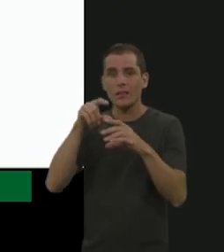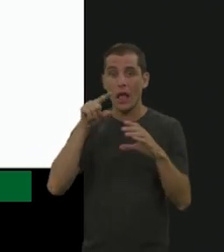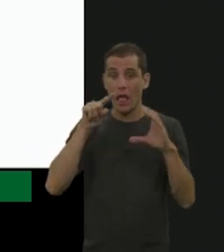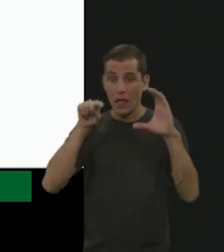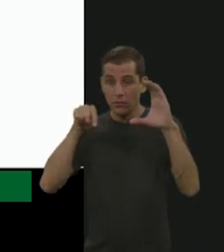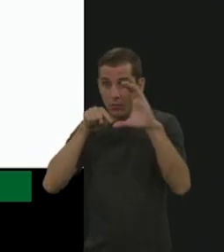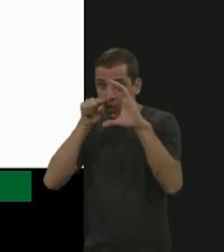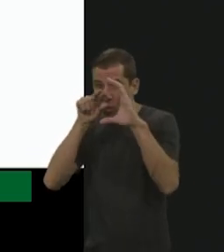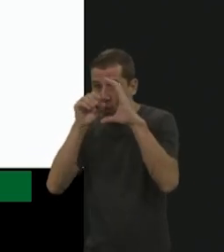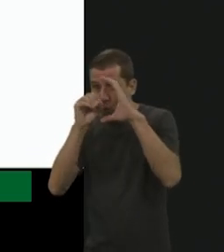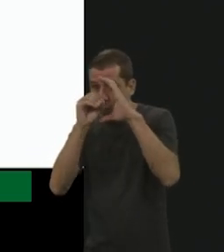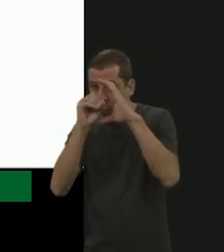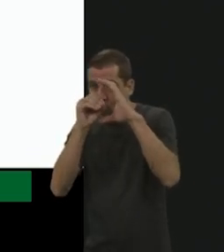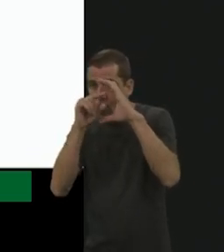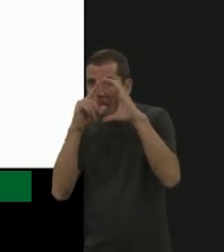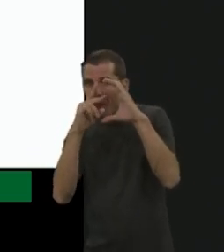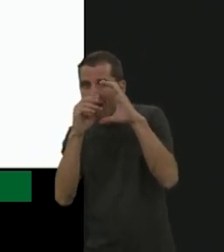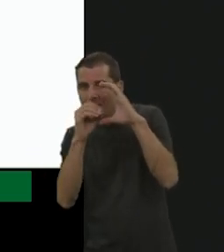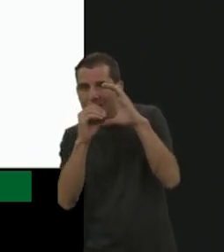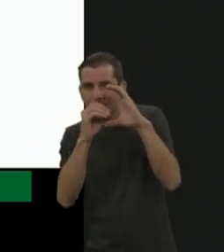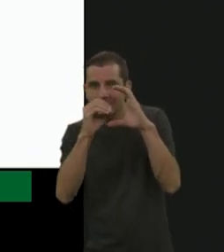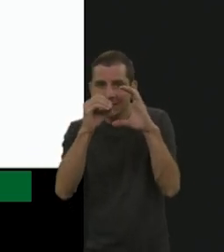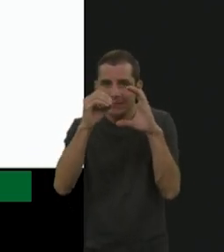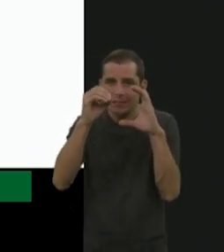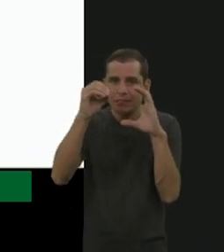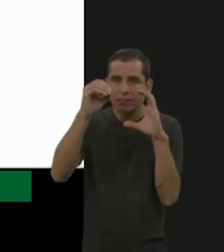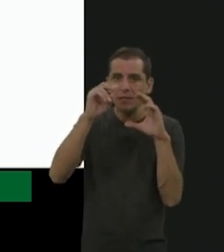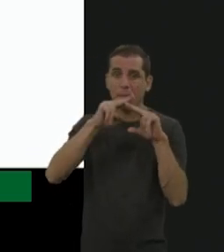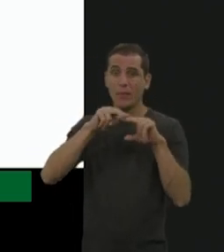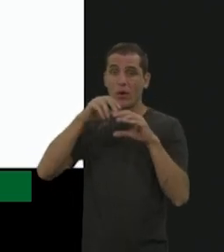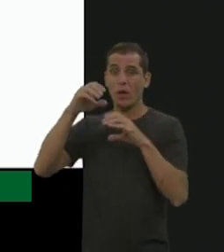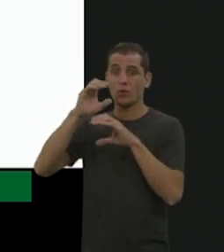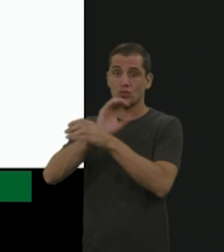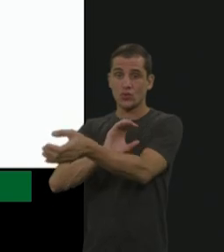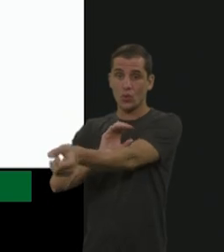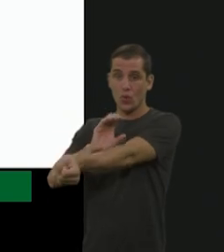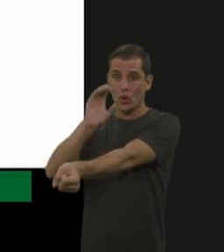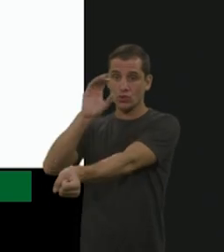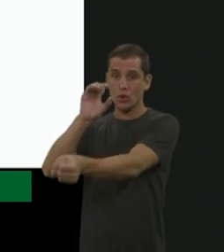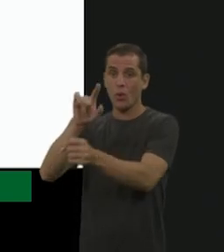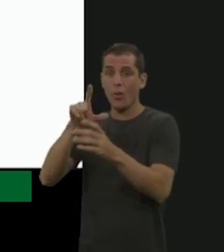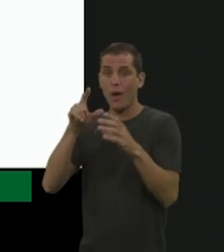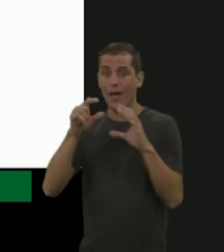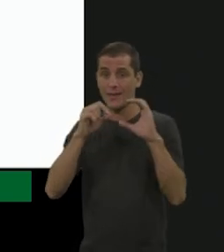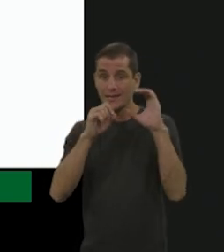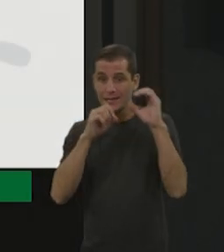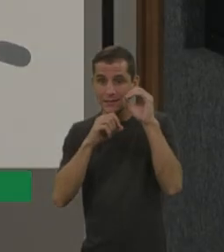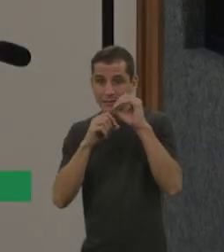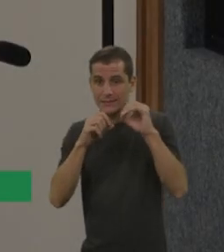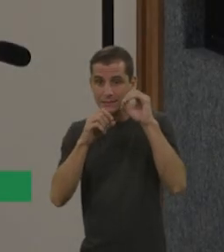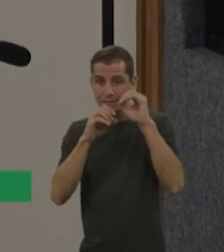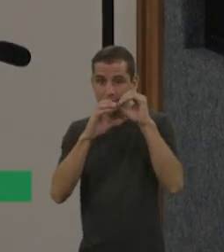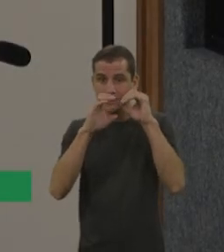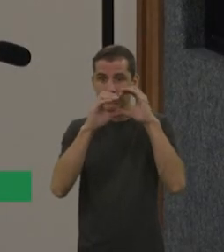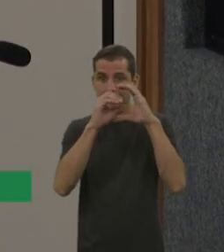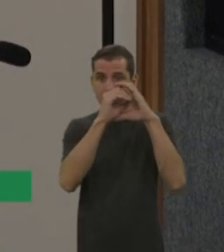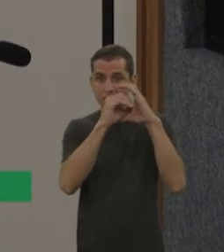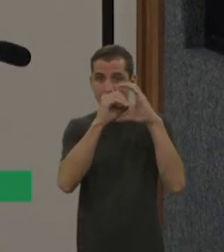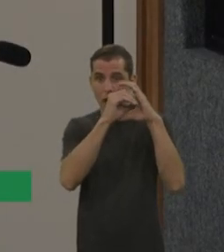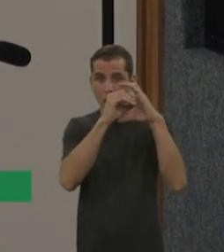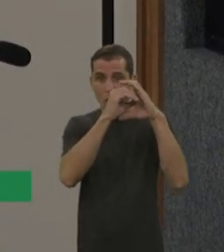de tanto colesterol. Tá? Isso aqui vai aumentando, aumentando, aumentando até romper. 2 minutos? Vamos